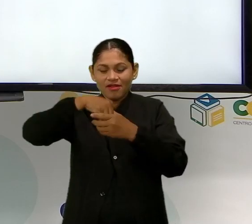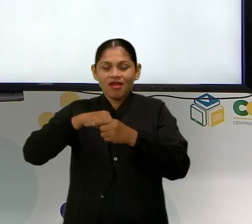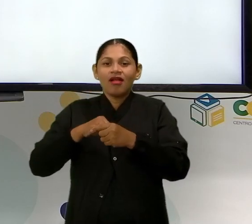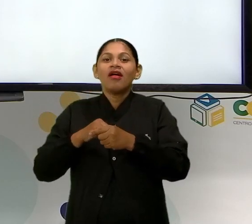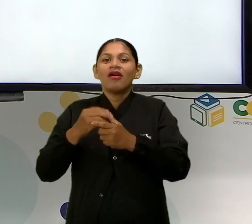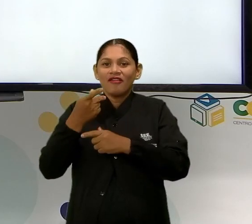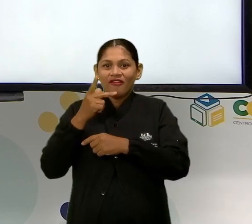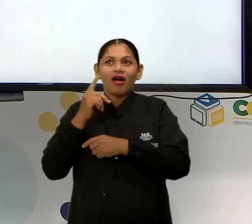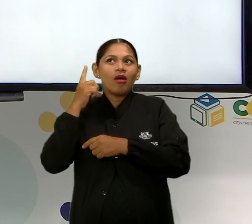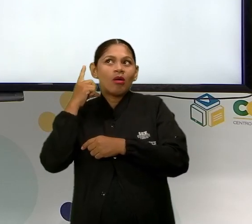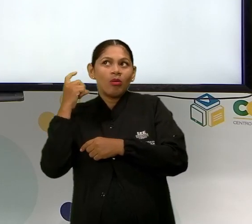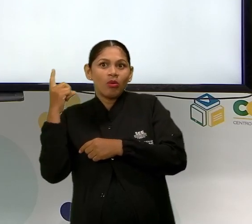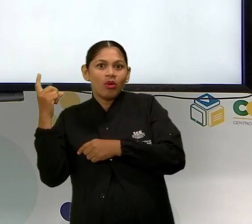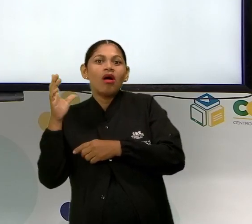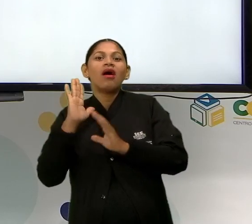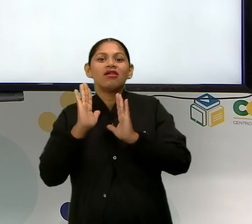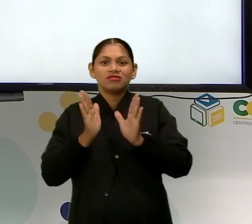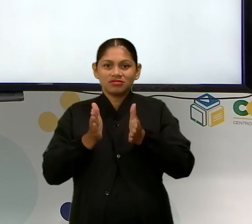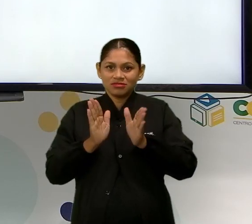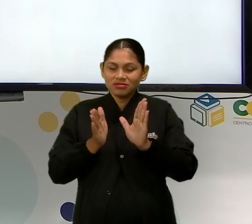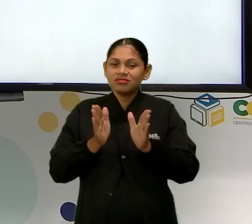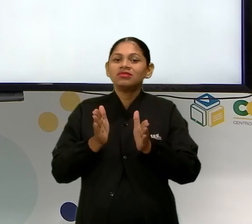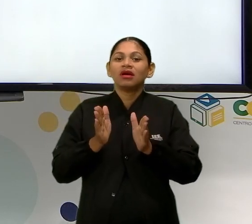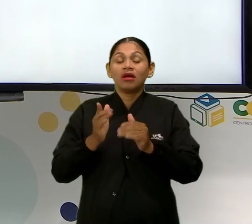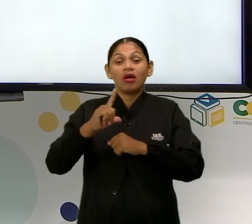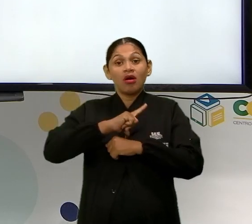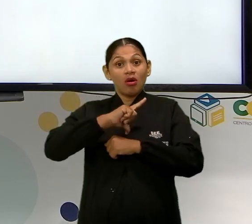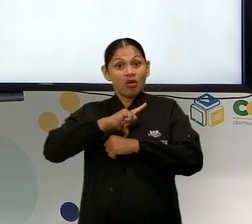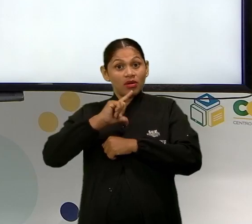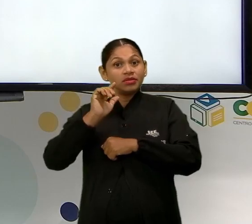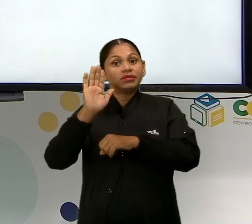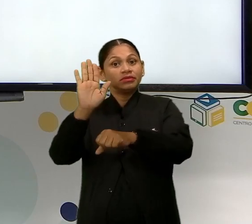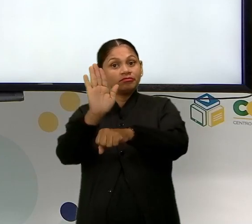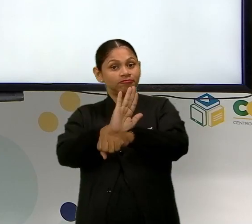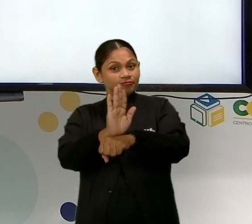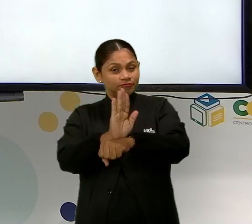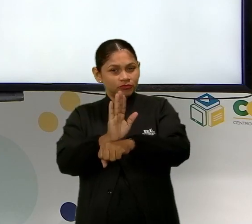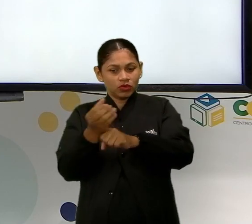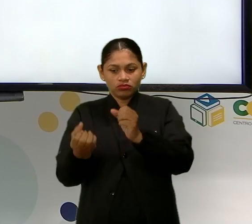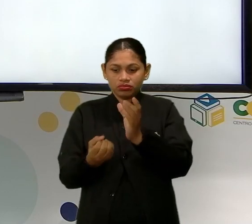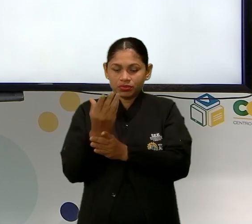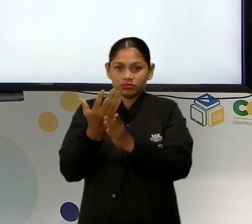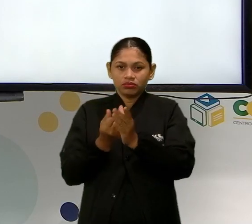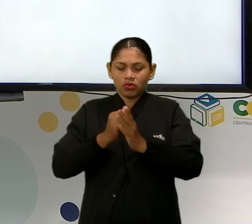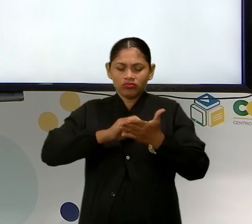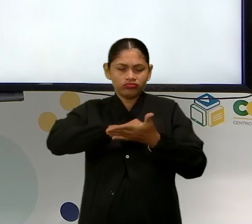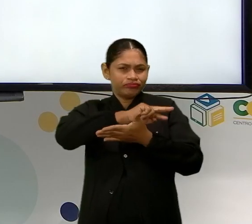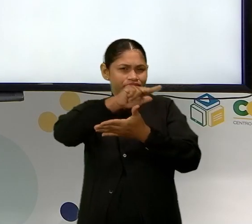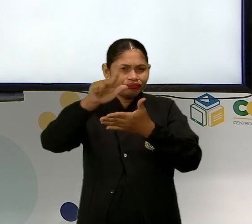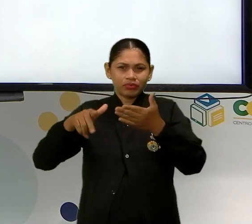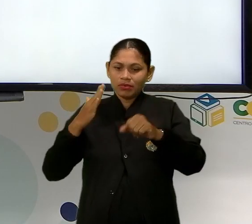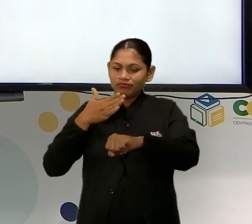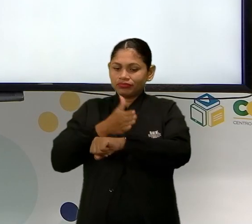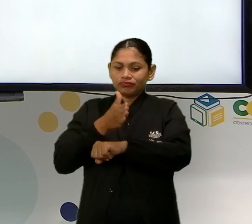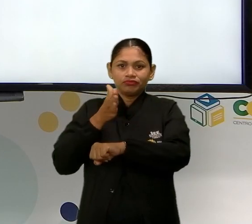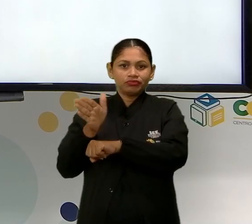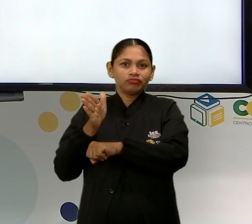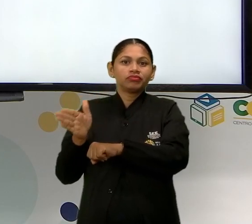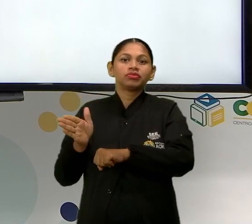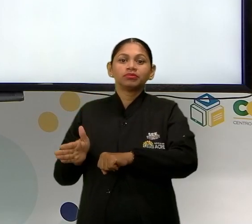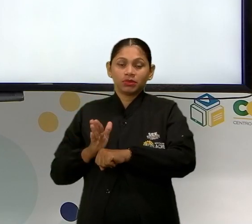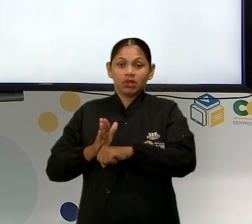aí uma produção no cinema que traz diversas plataformas, né, de acesso às